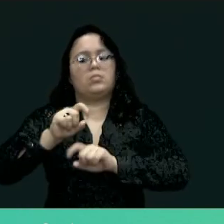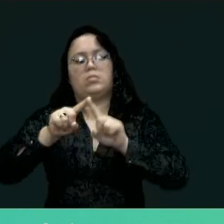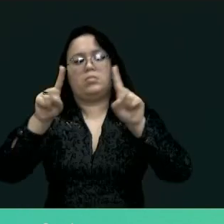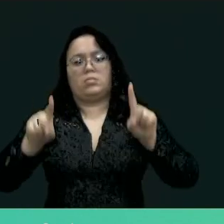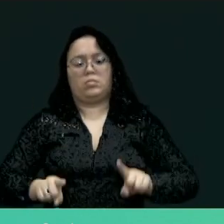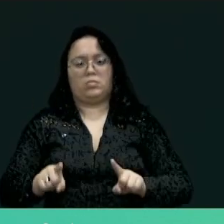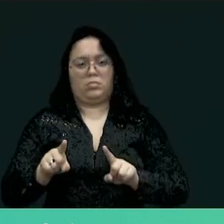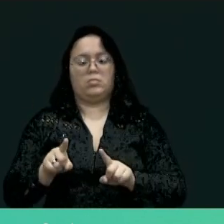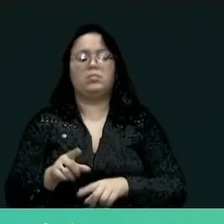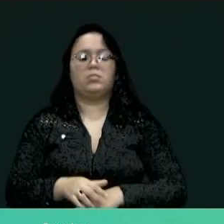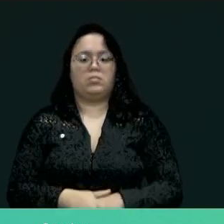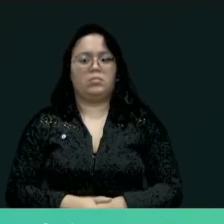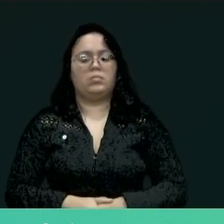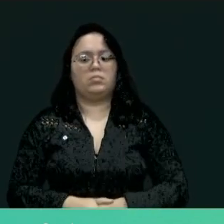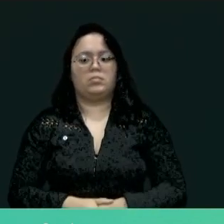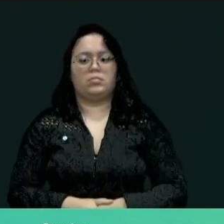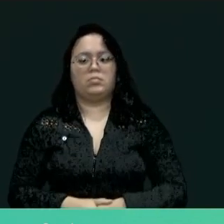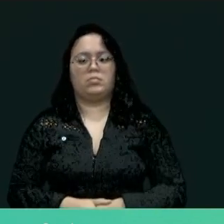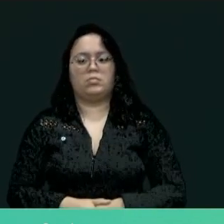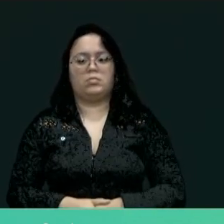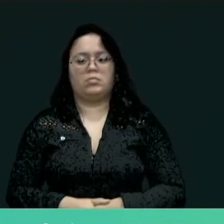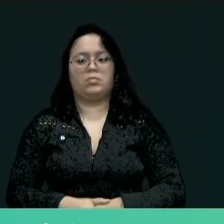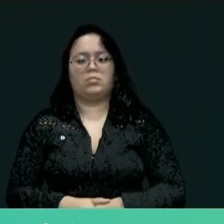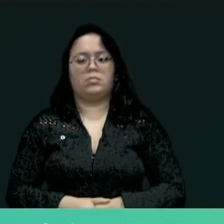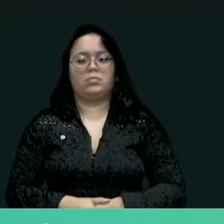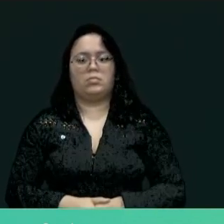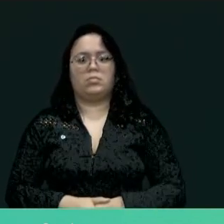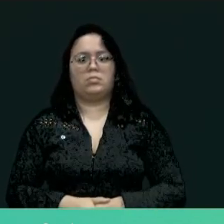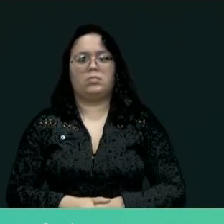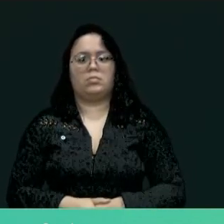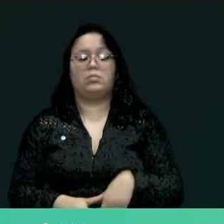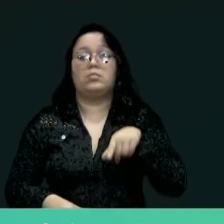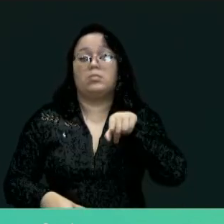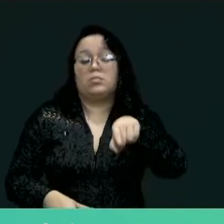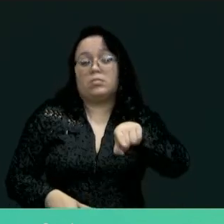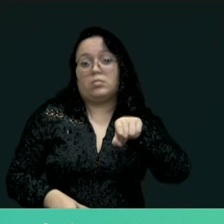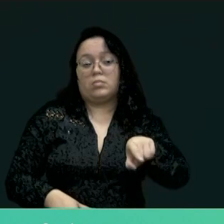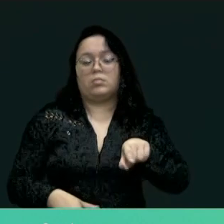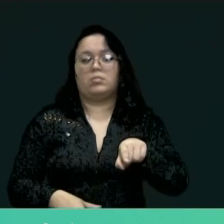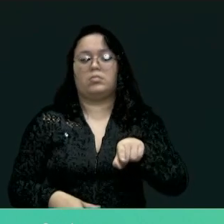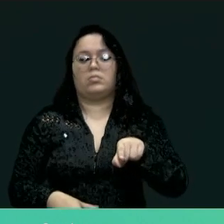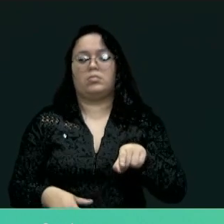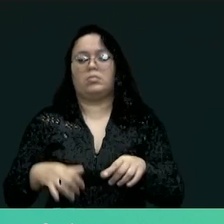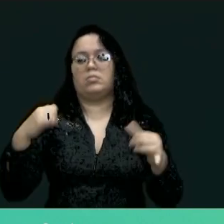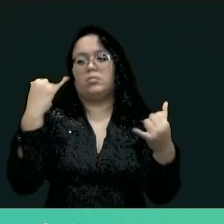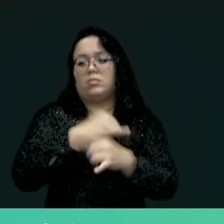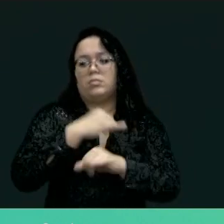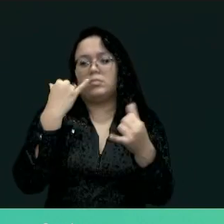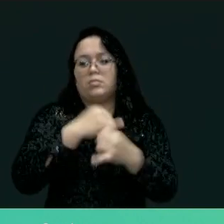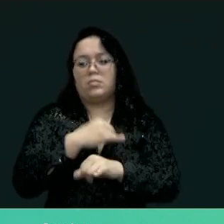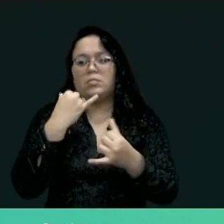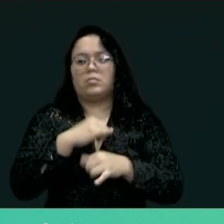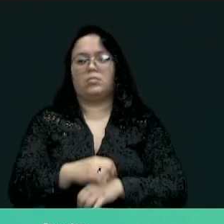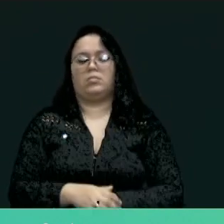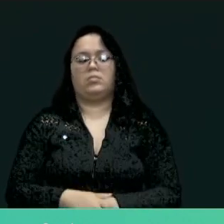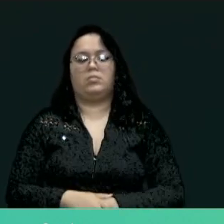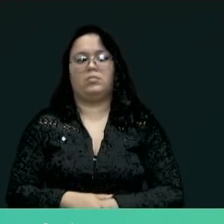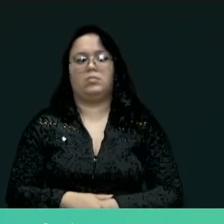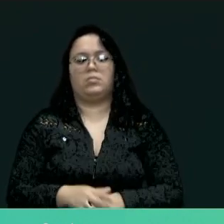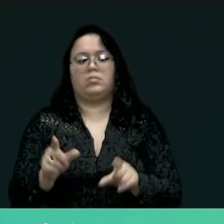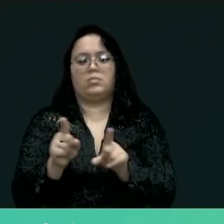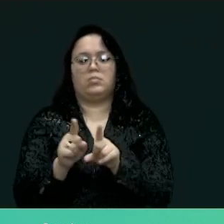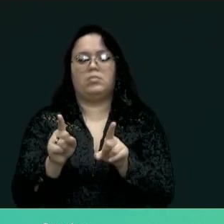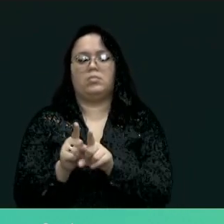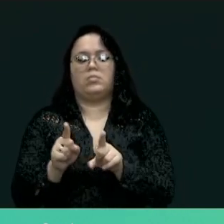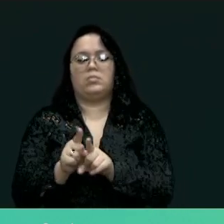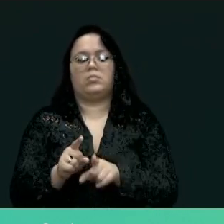projetos de eólico offshore. Além da questão energética em si, da questão elétrica, da matriz limpa e renovável que